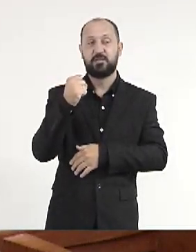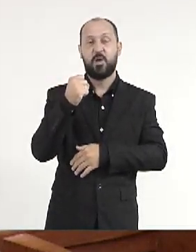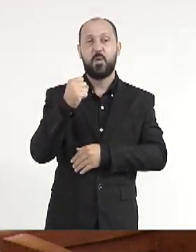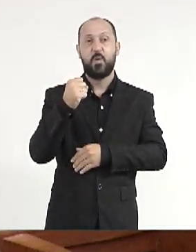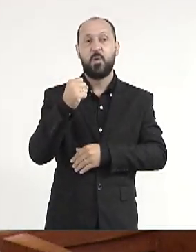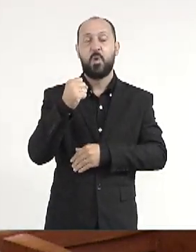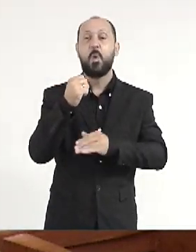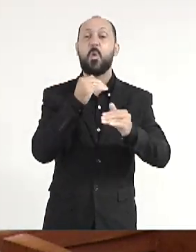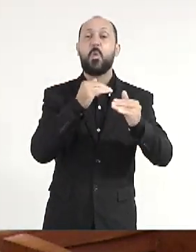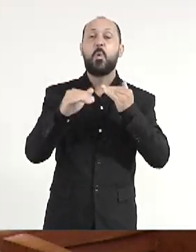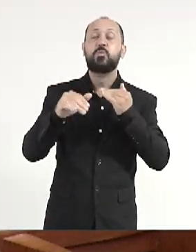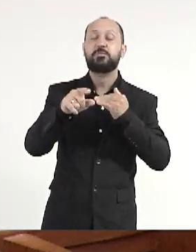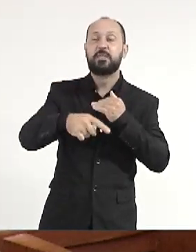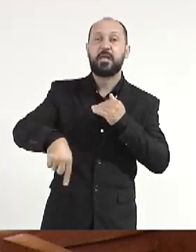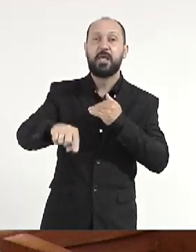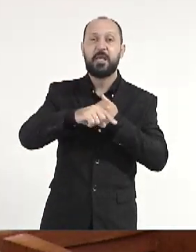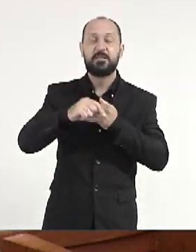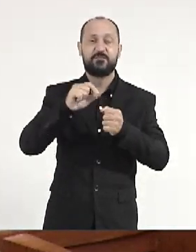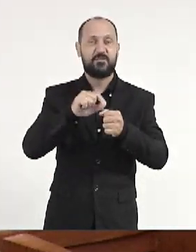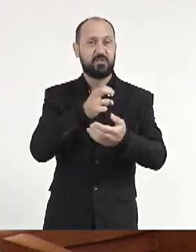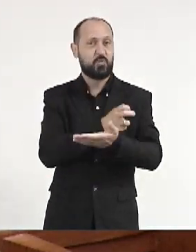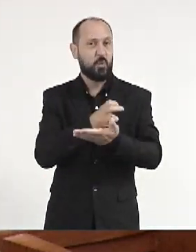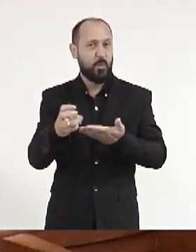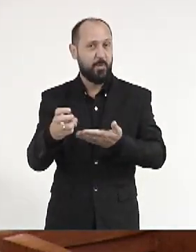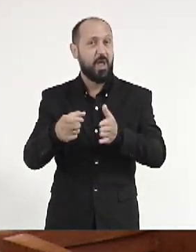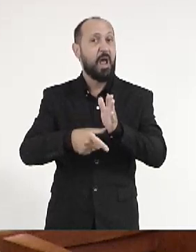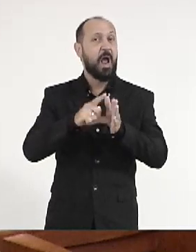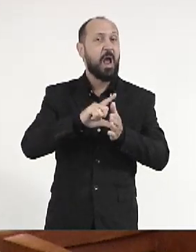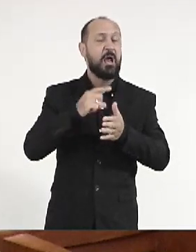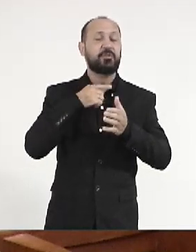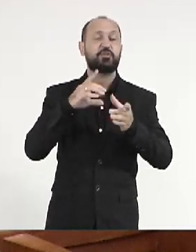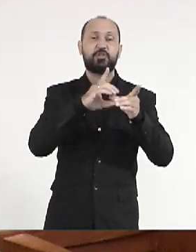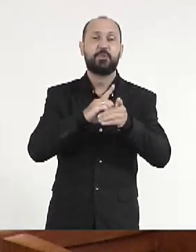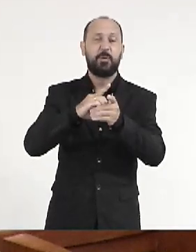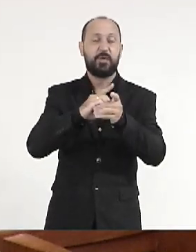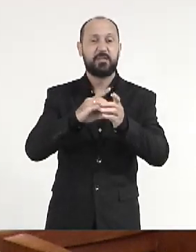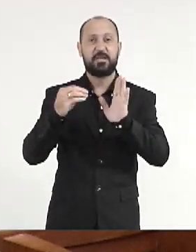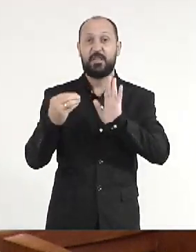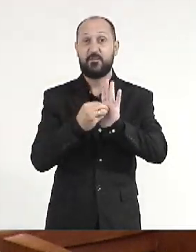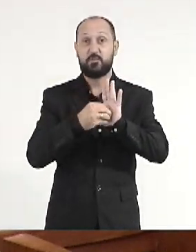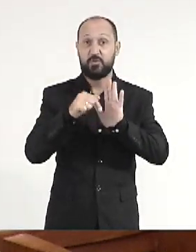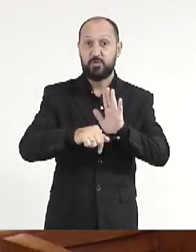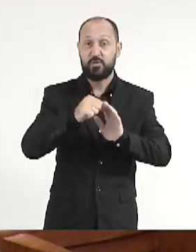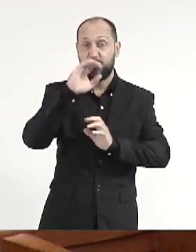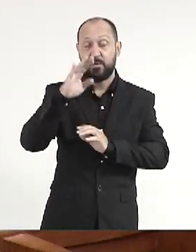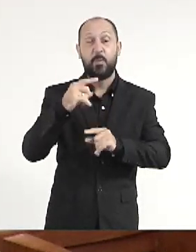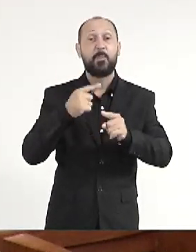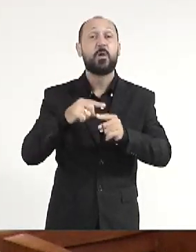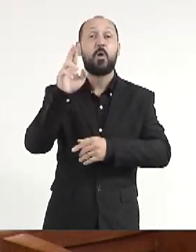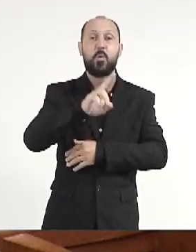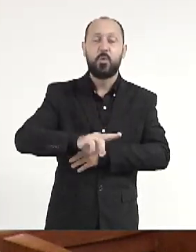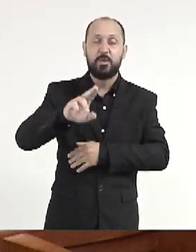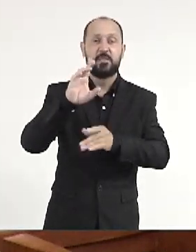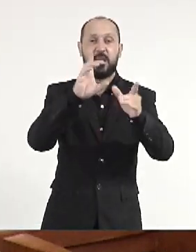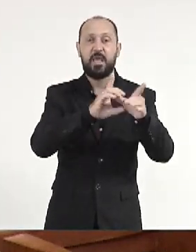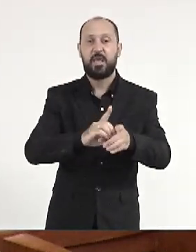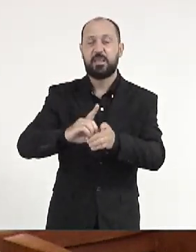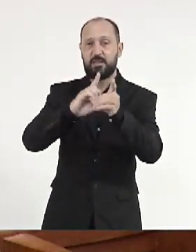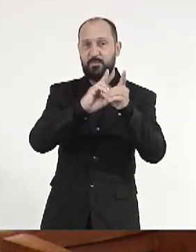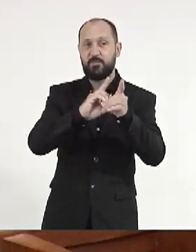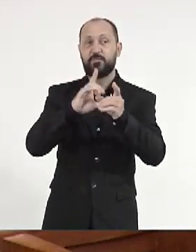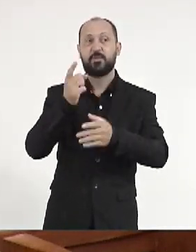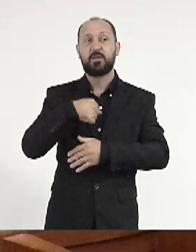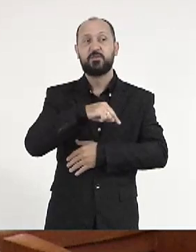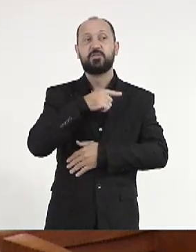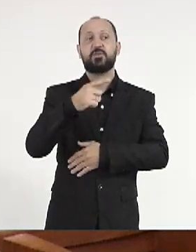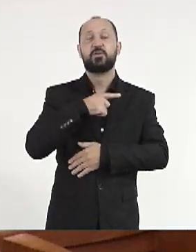os golpistas e contra esses atos antidemocráticos que nós vivemos no Brasil. Porque é através da democracia que